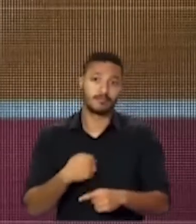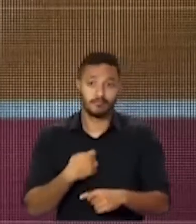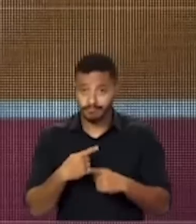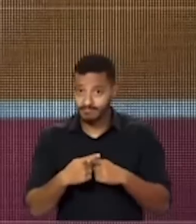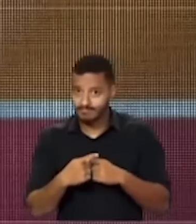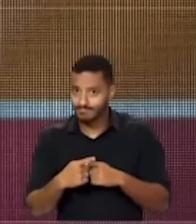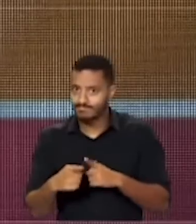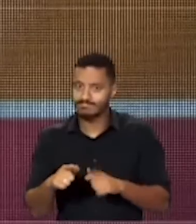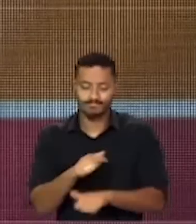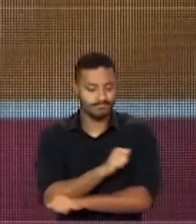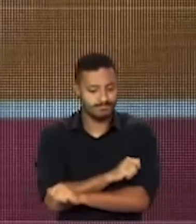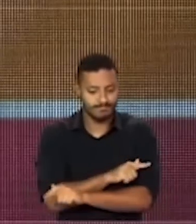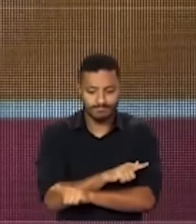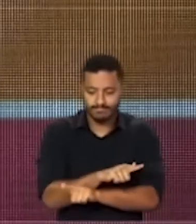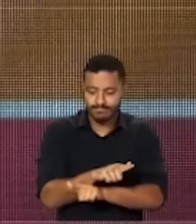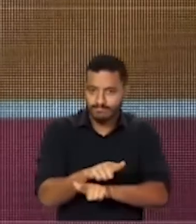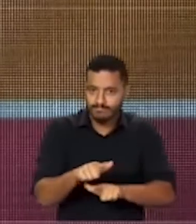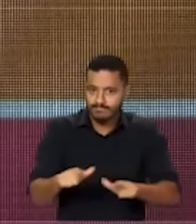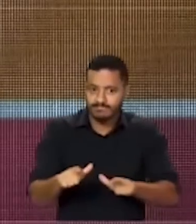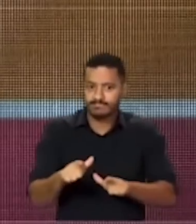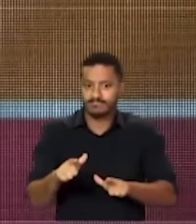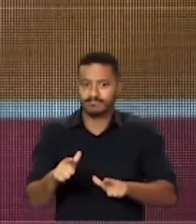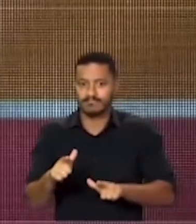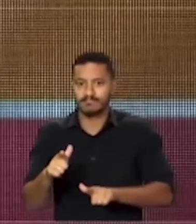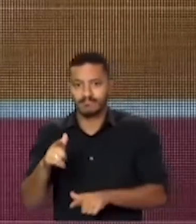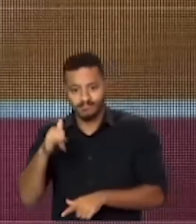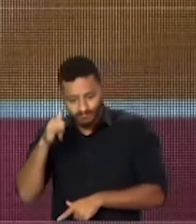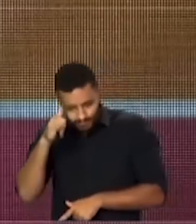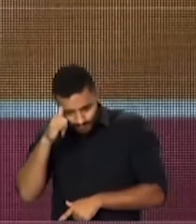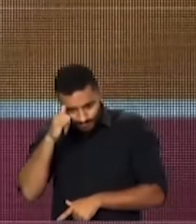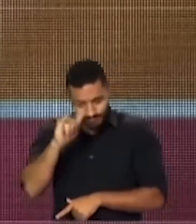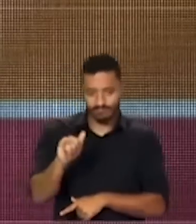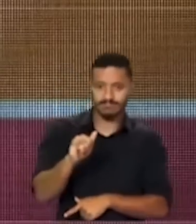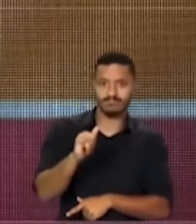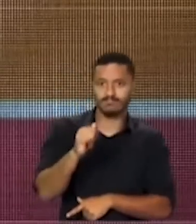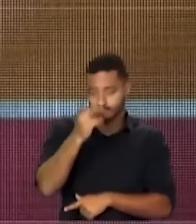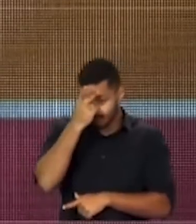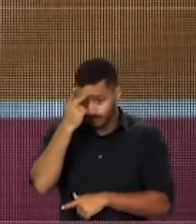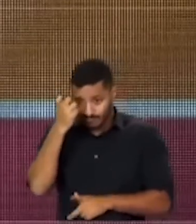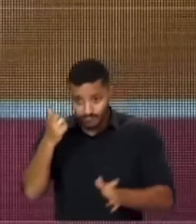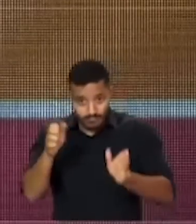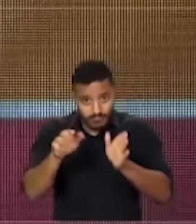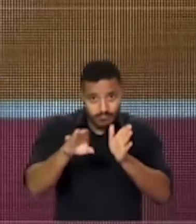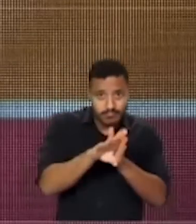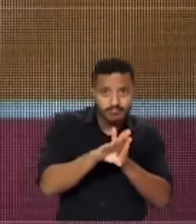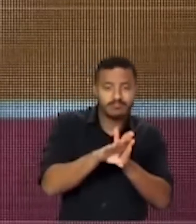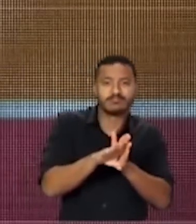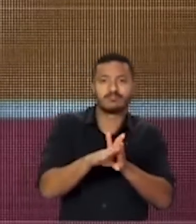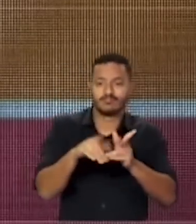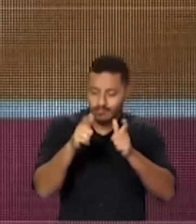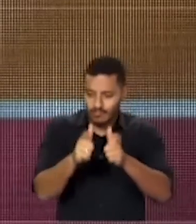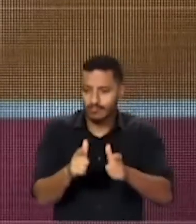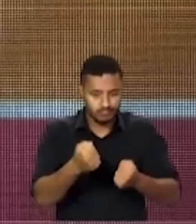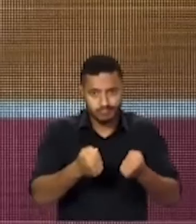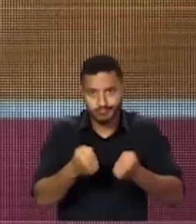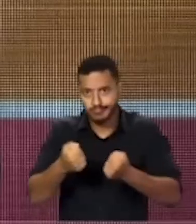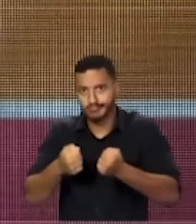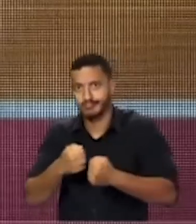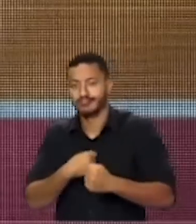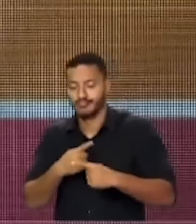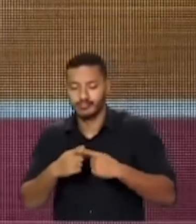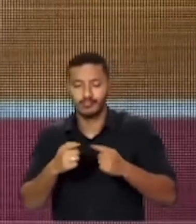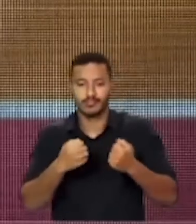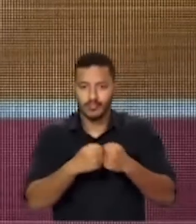em nenhum caso impediu os eleitores de chegarem às suas sessões eleitorais.